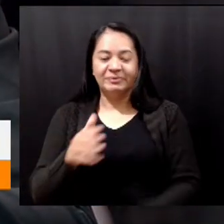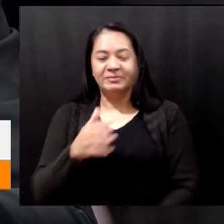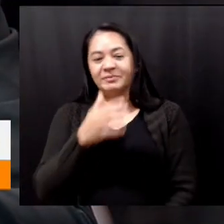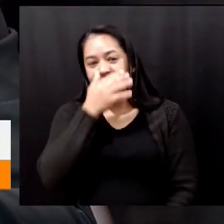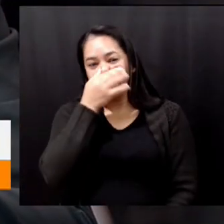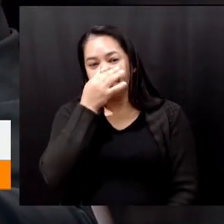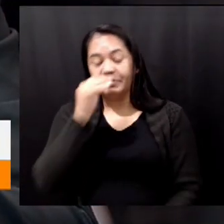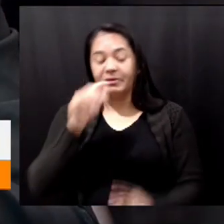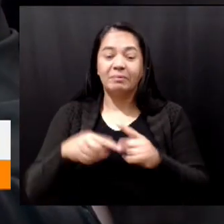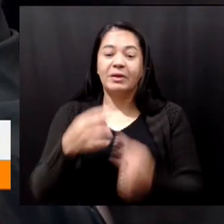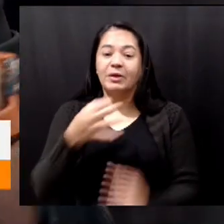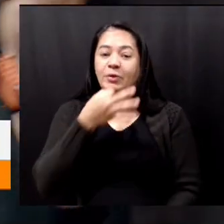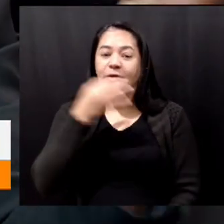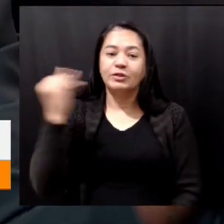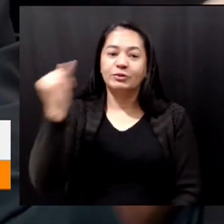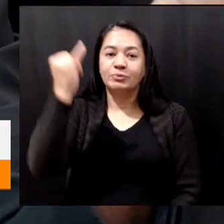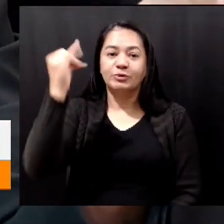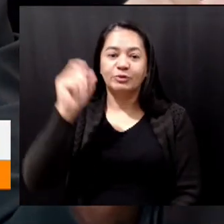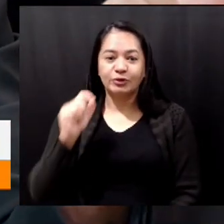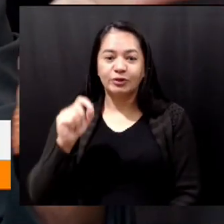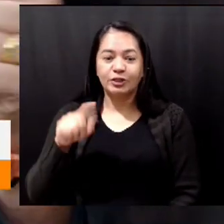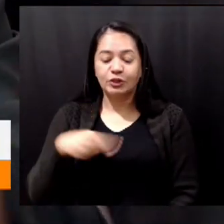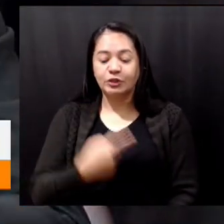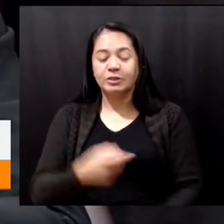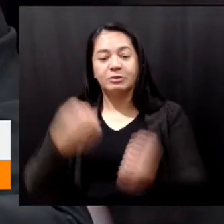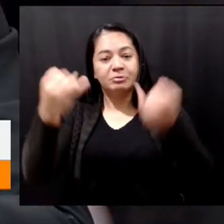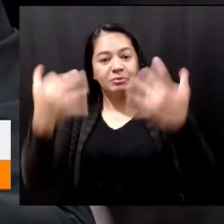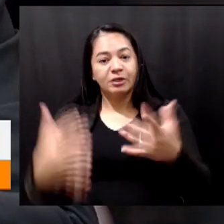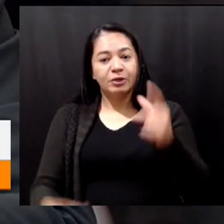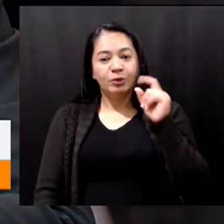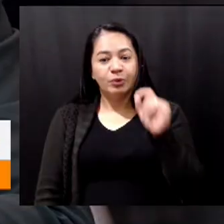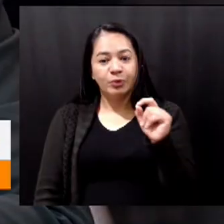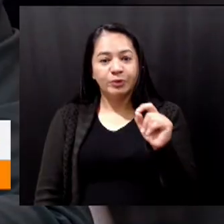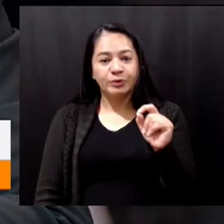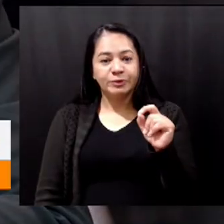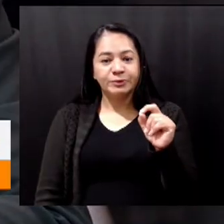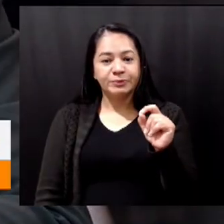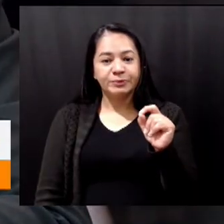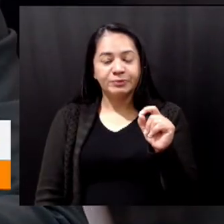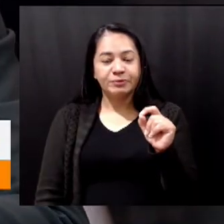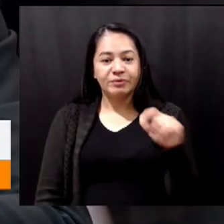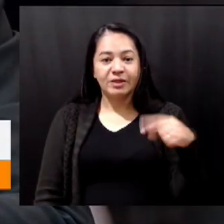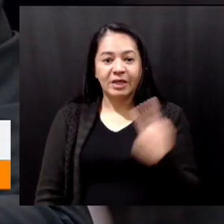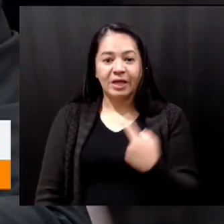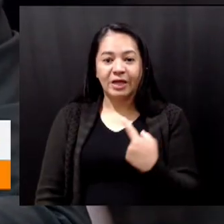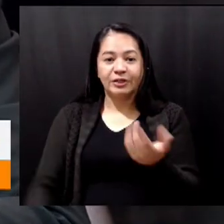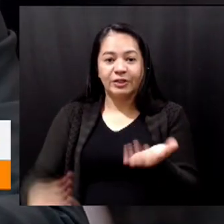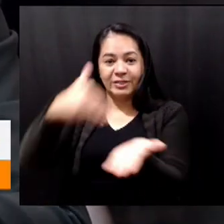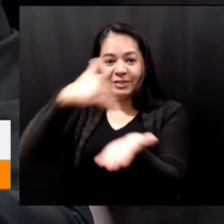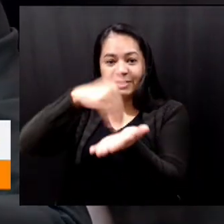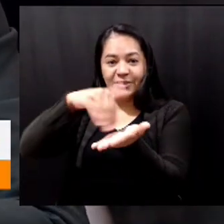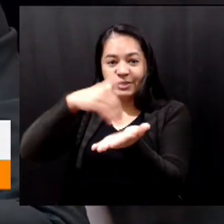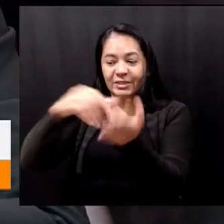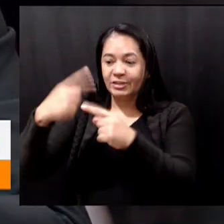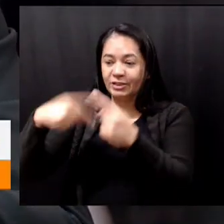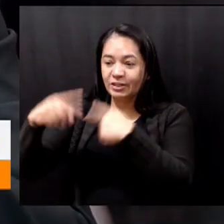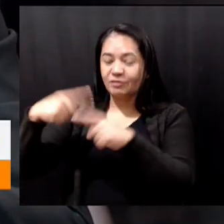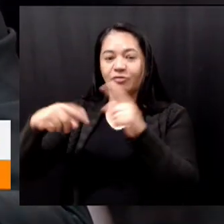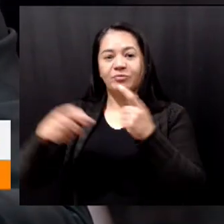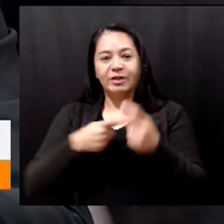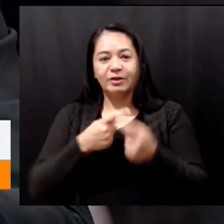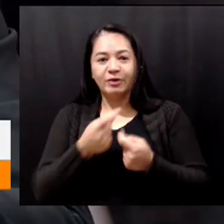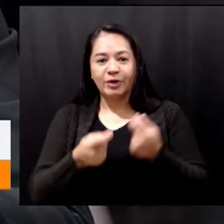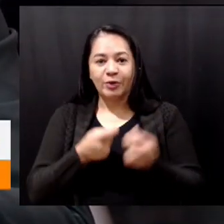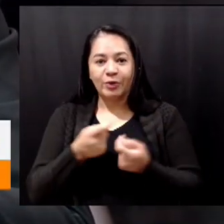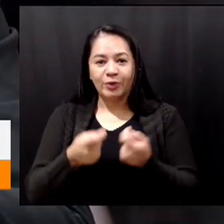gente pontuar também, que uma coisa que a nossa secretária de Desenvolvimento Econômico aqui de Campinas, Adriana Floss,